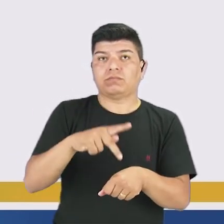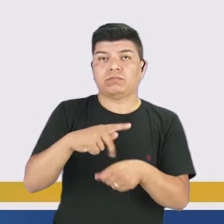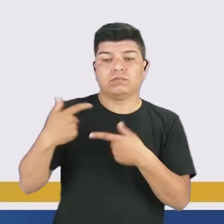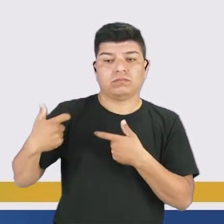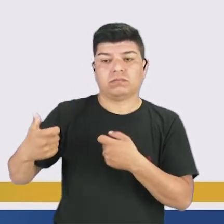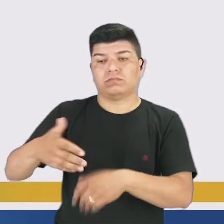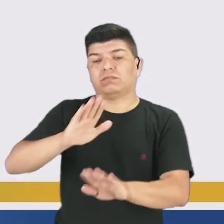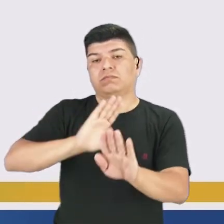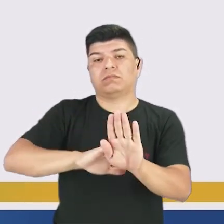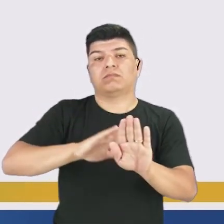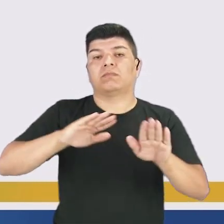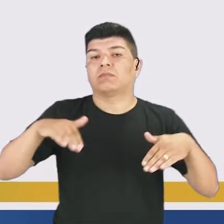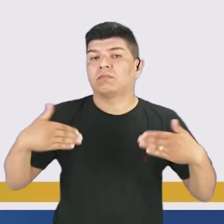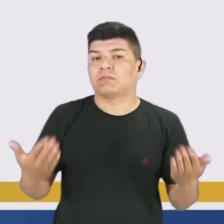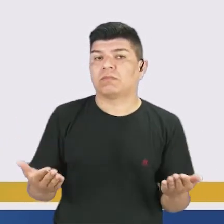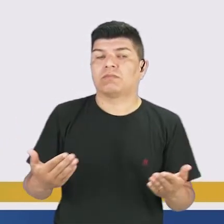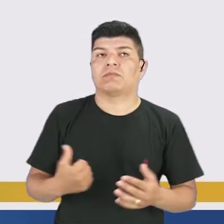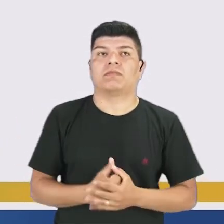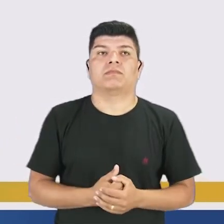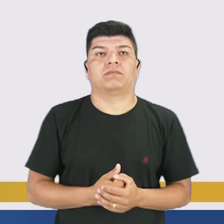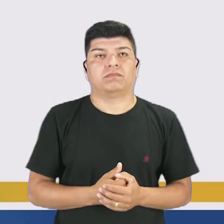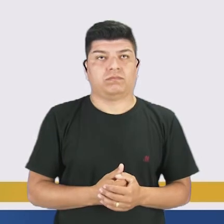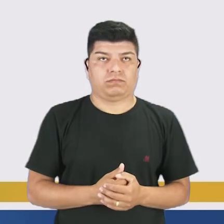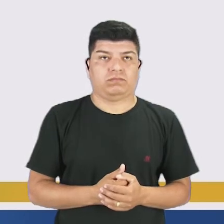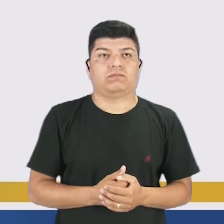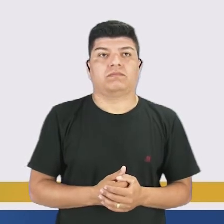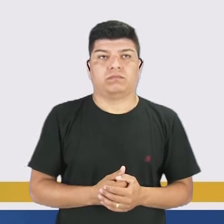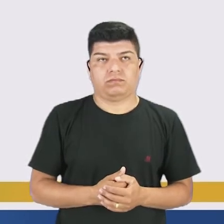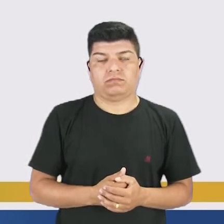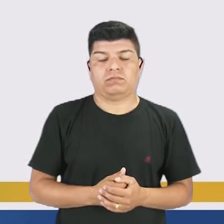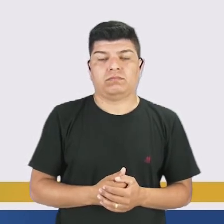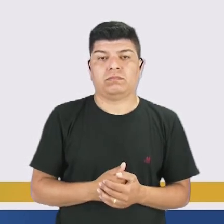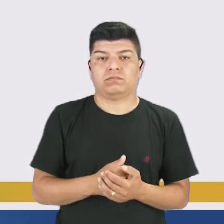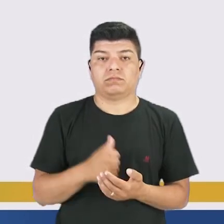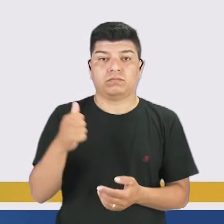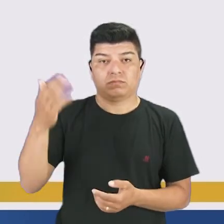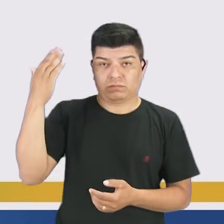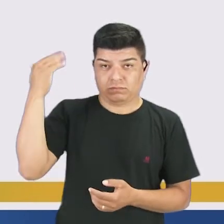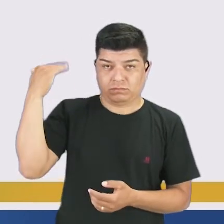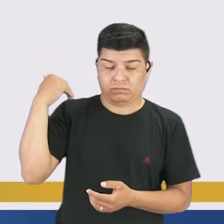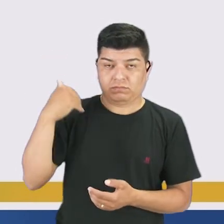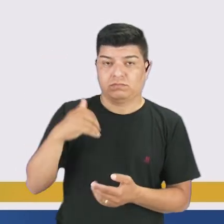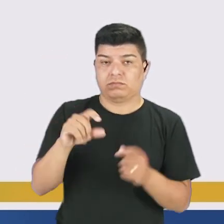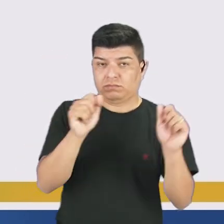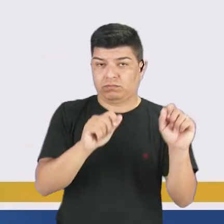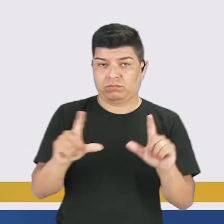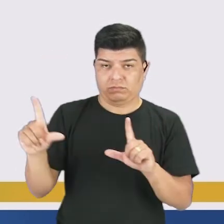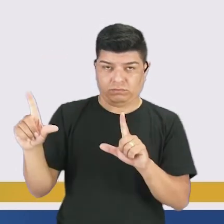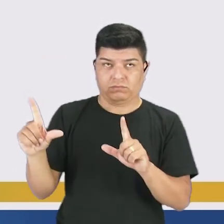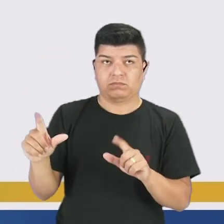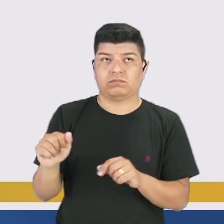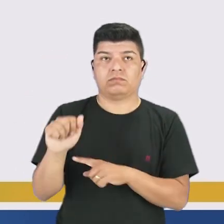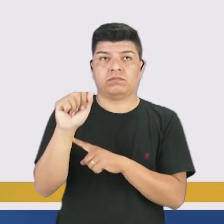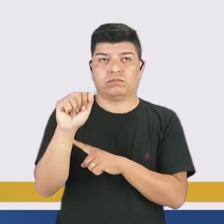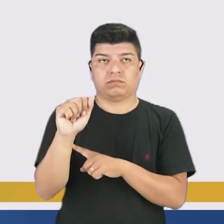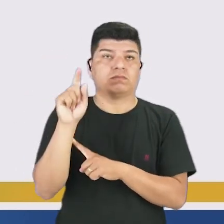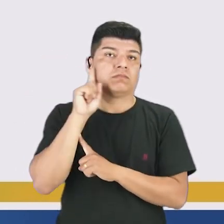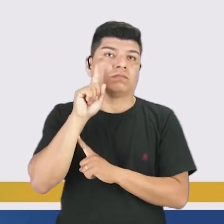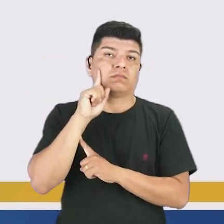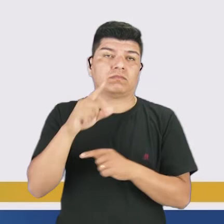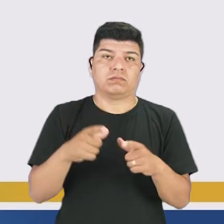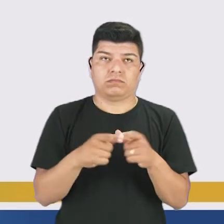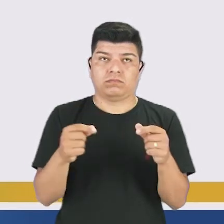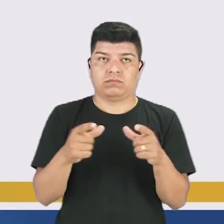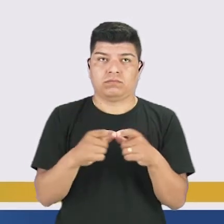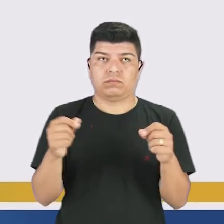Fria são, isso inclusive está lá na nossa capa inicial, quando a gente deu a introdução da aula. Letra A, Estados